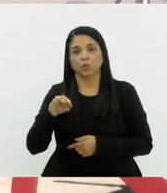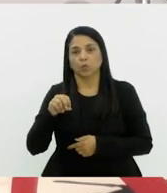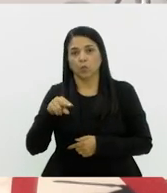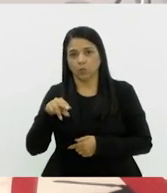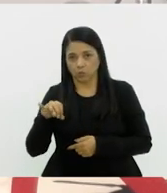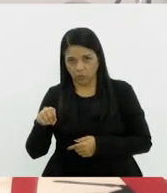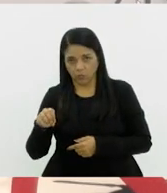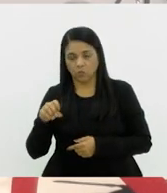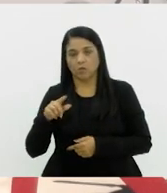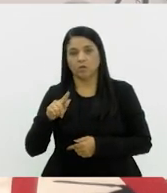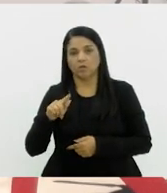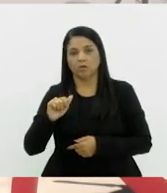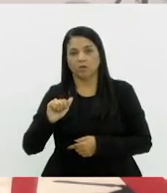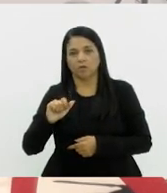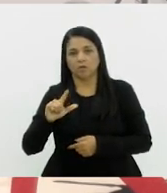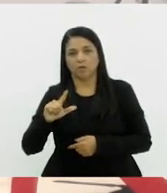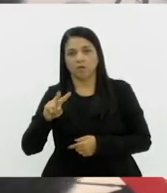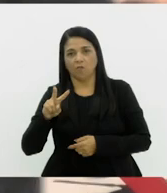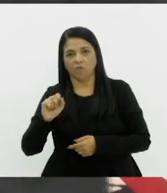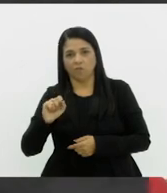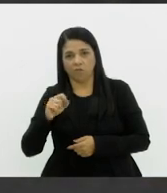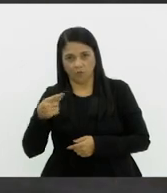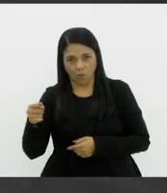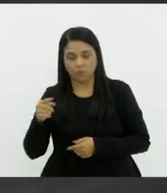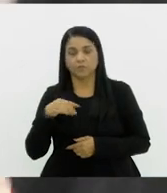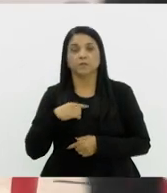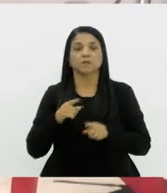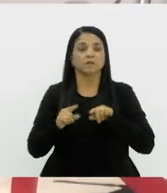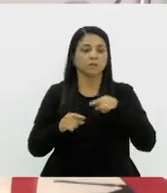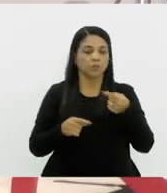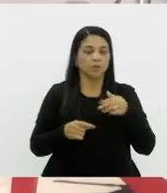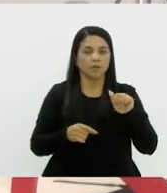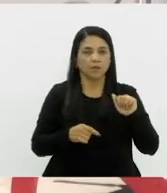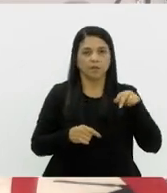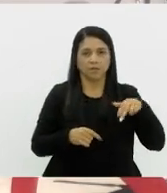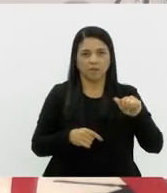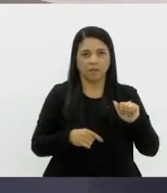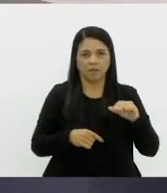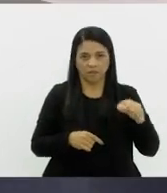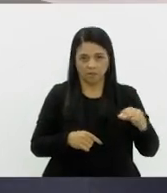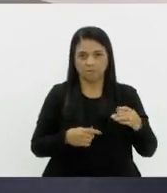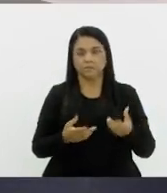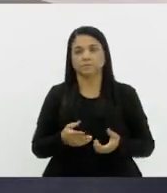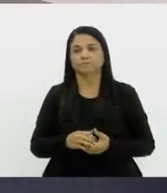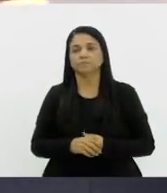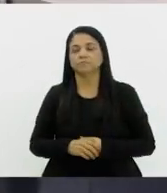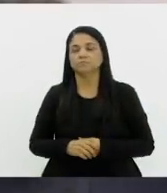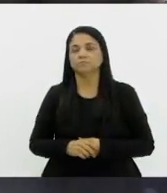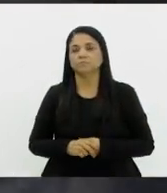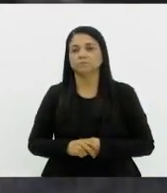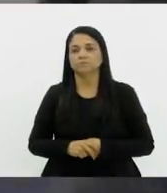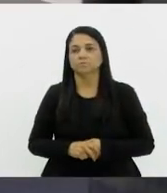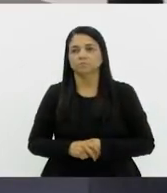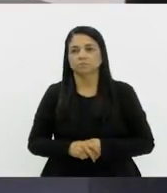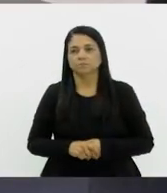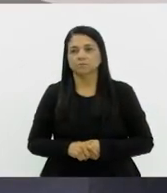ANAC em seguida, antes dos encaminhamentos, das sugestões de encaminhamento. Senhor Antônio Galvão, Alto Joá.